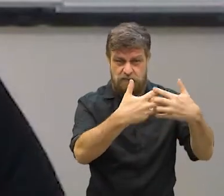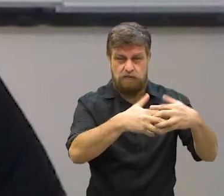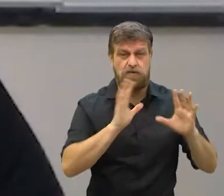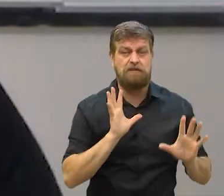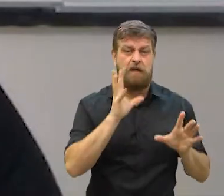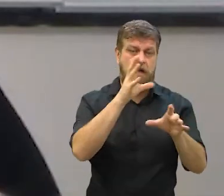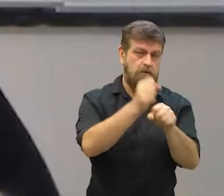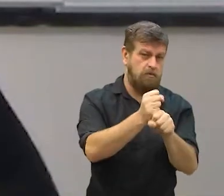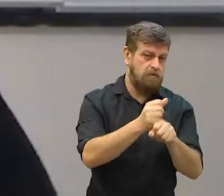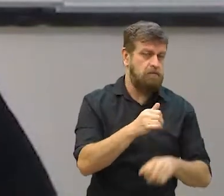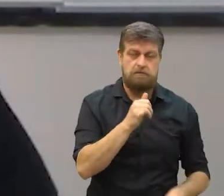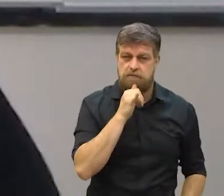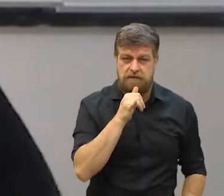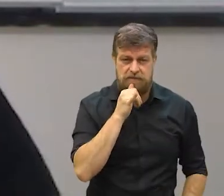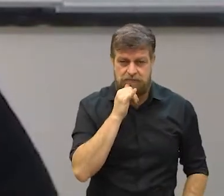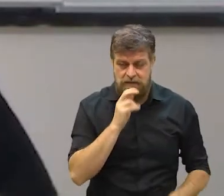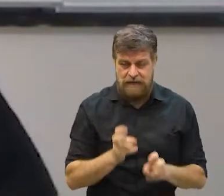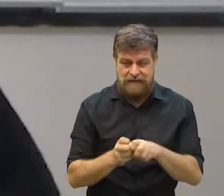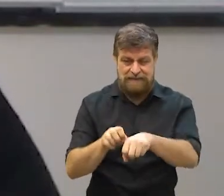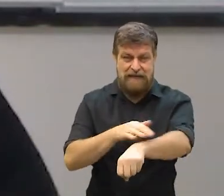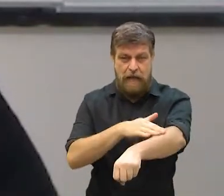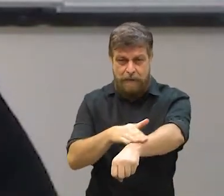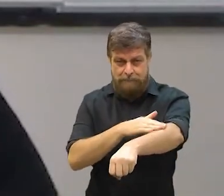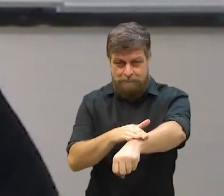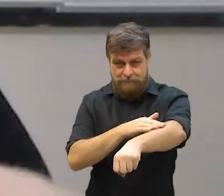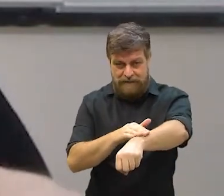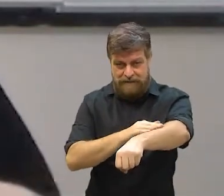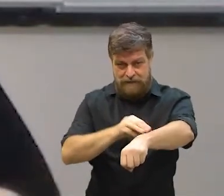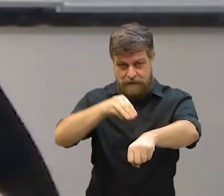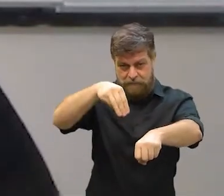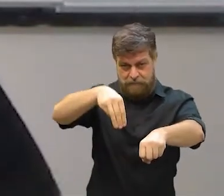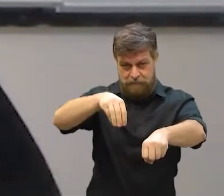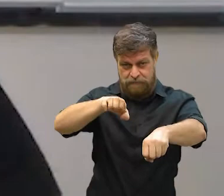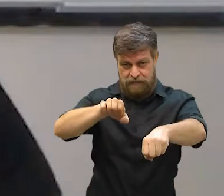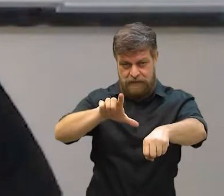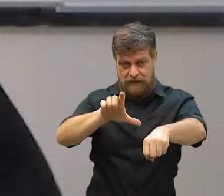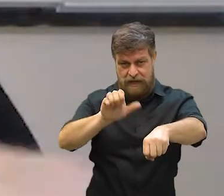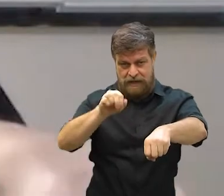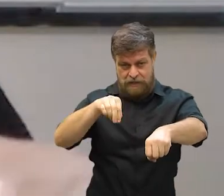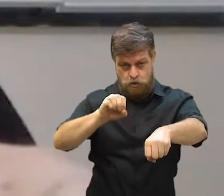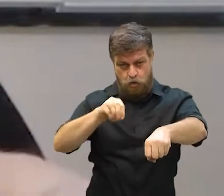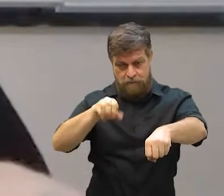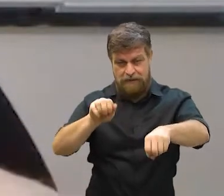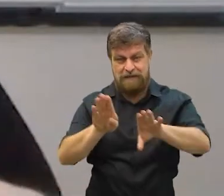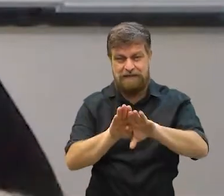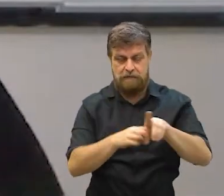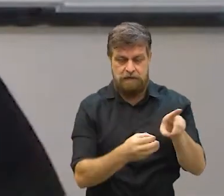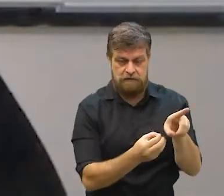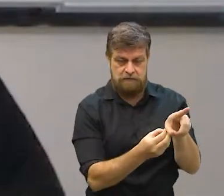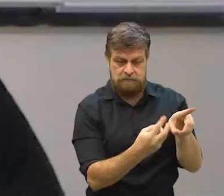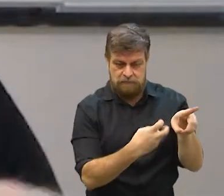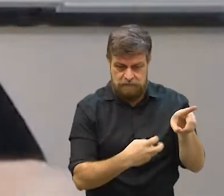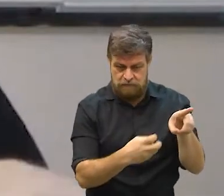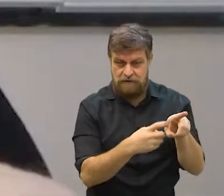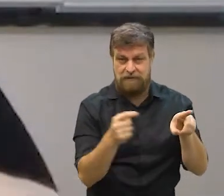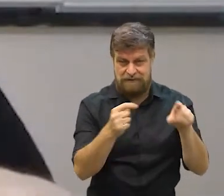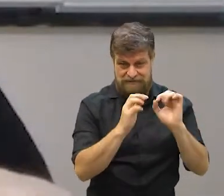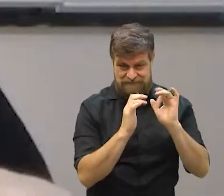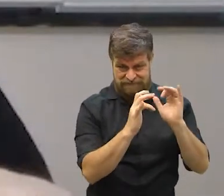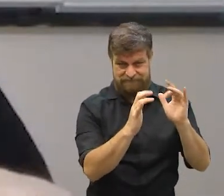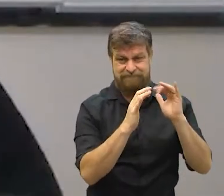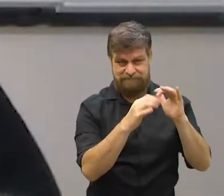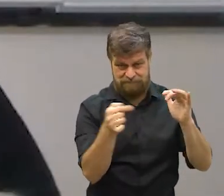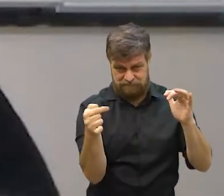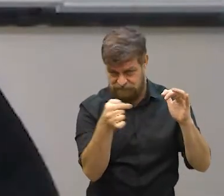em todos, como, por exemplo, câncer de pele, melanoma, o câncer de próstata, o glioblastoma, é onde nós